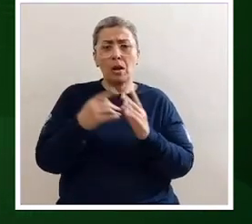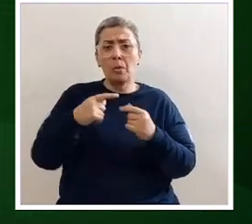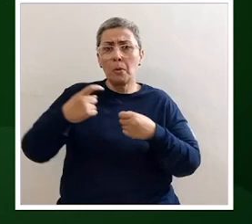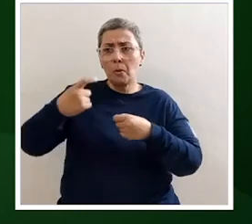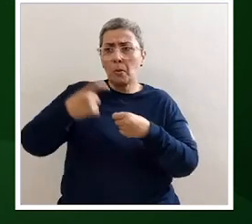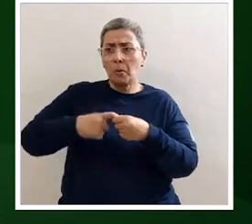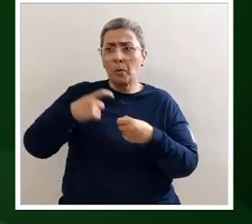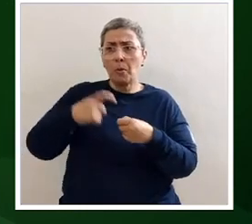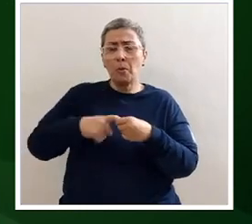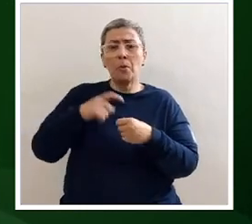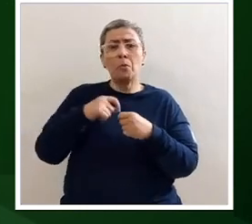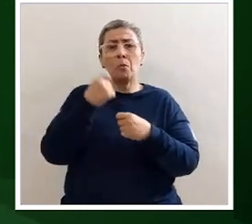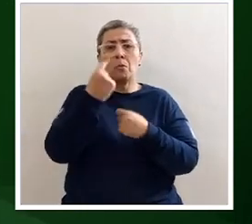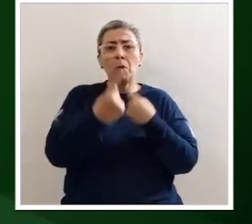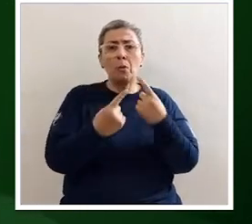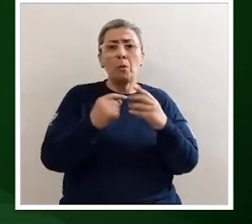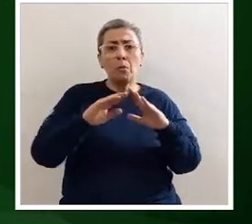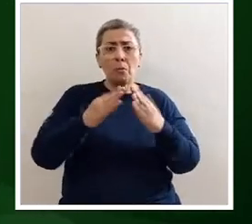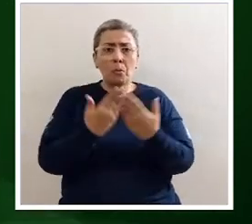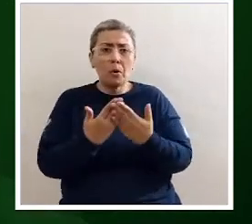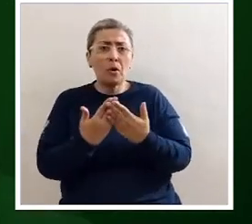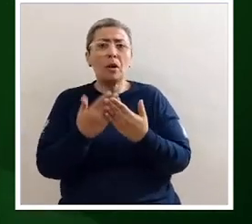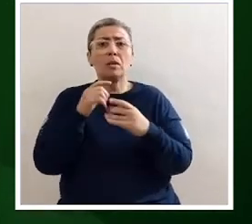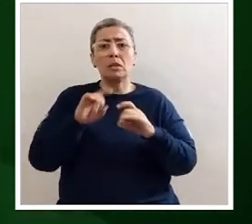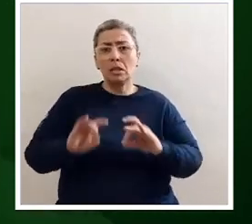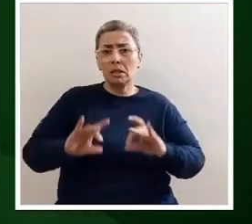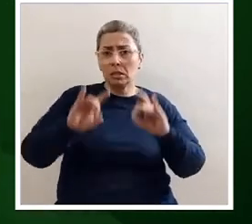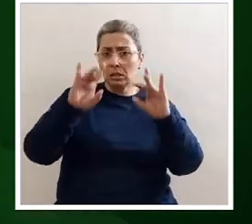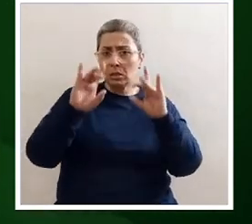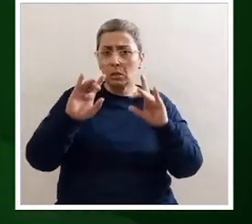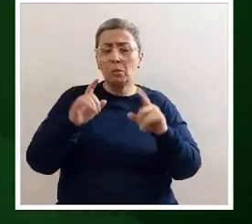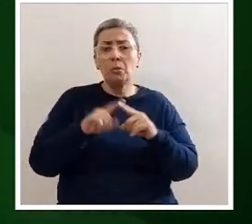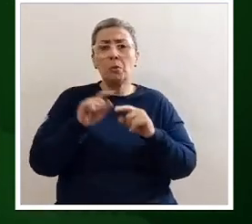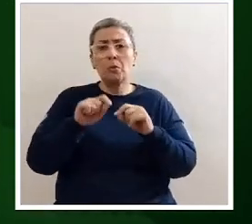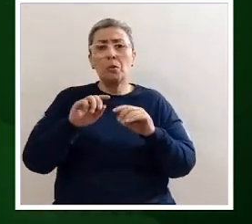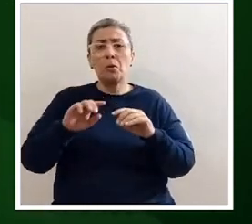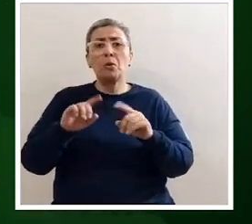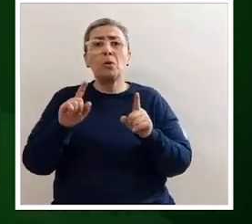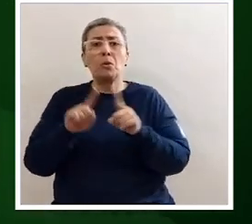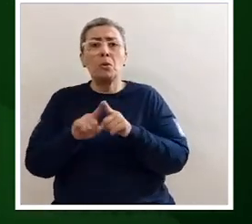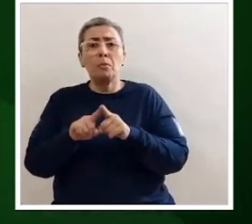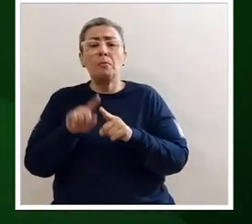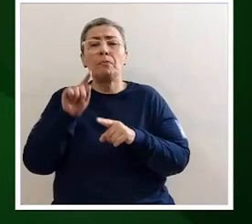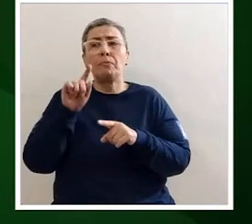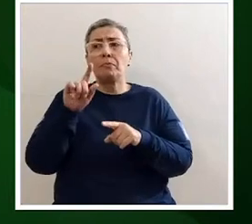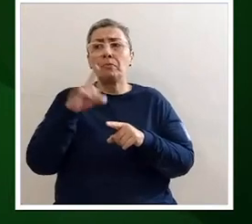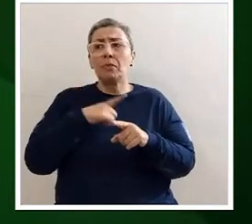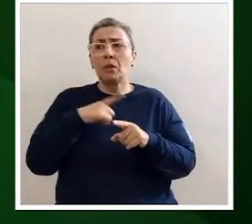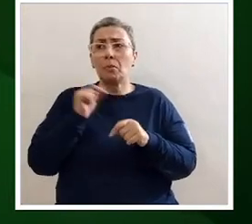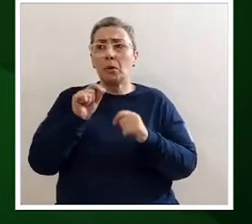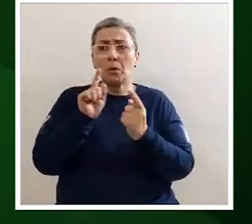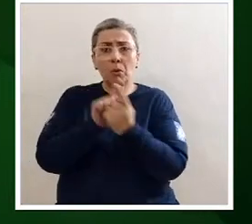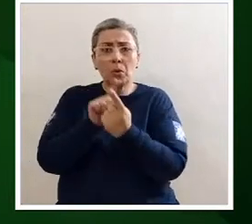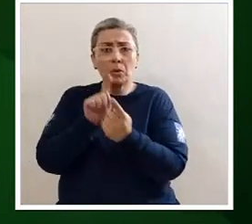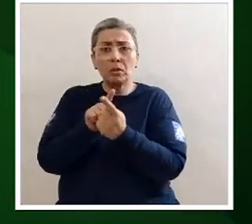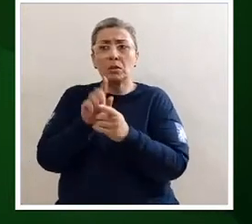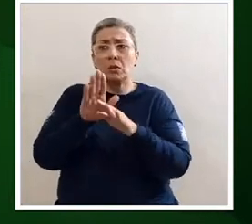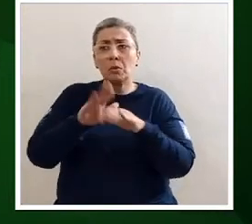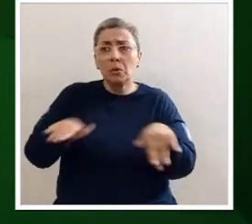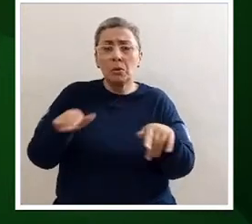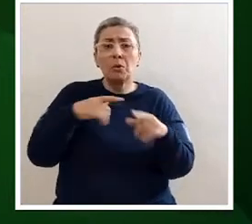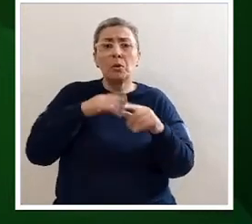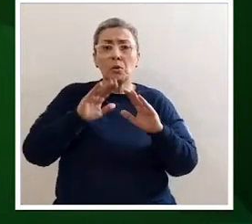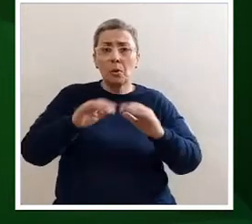parcerias com algumas escolas especializadas as escolas especiais para atendimento de criança